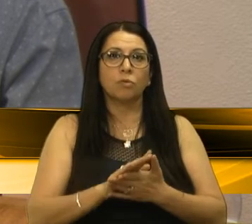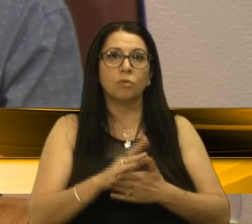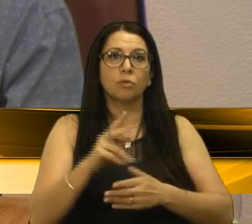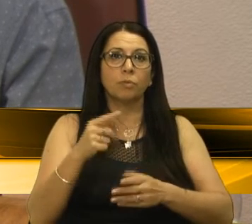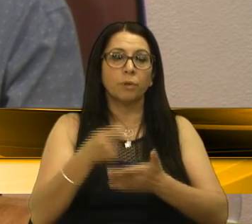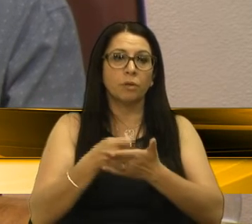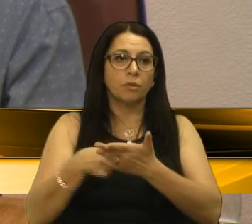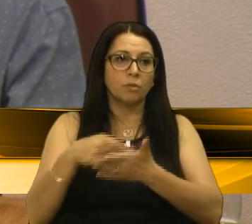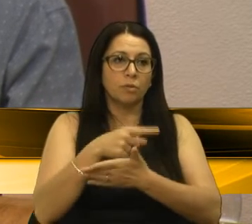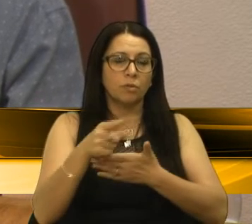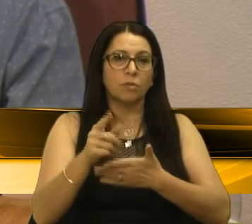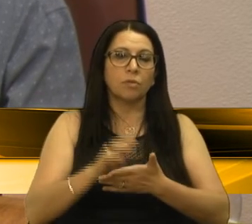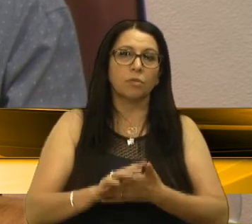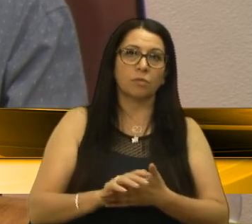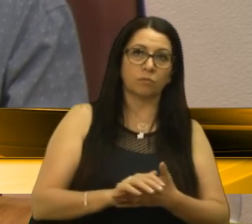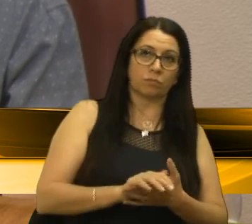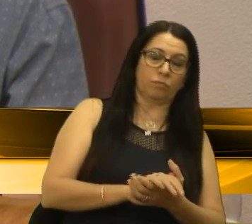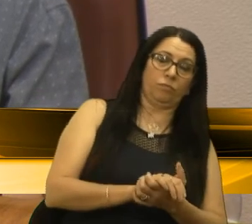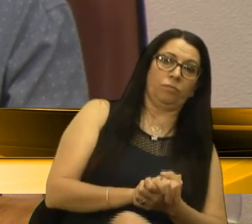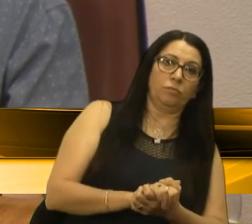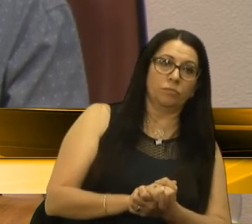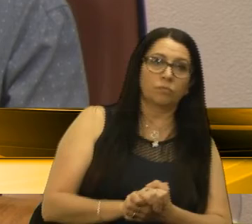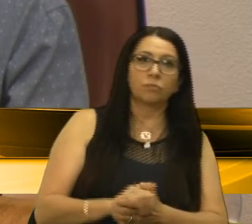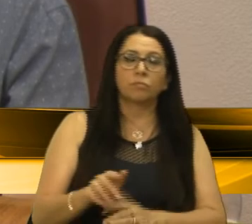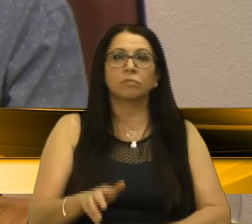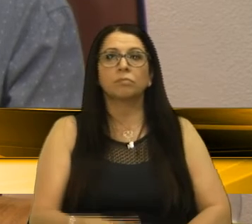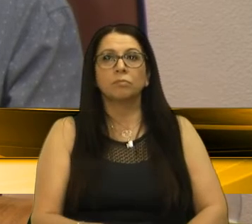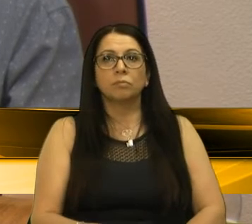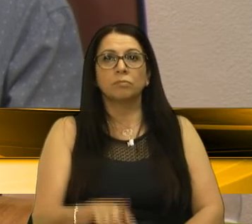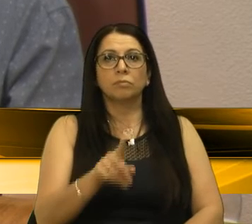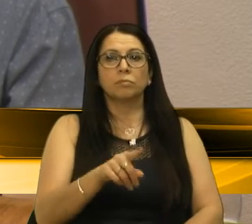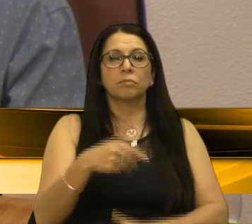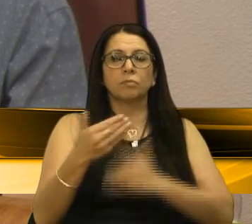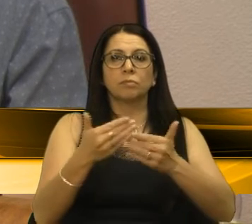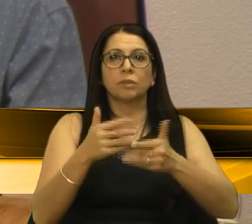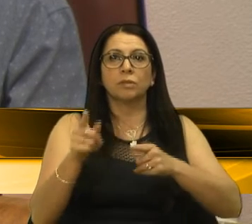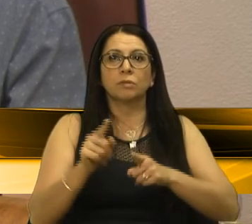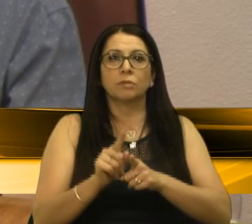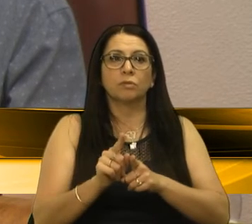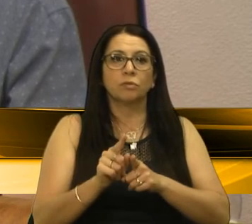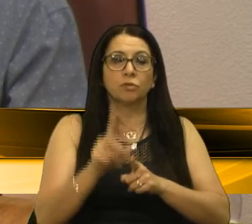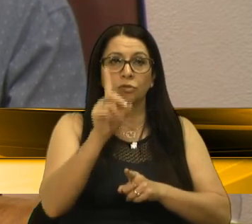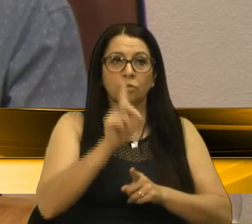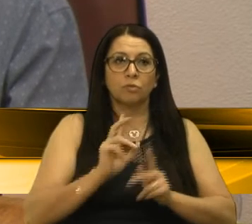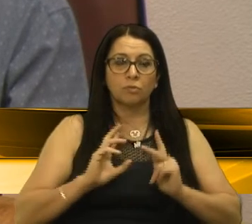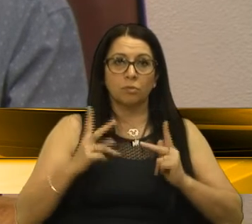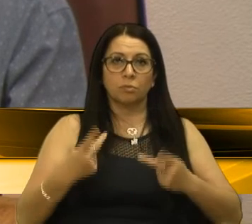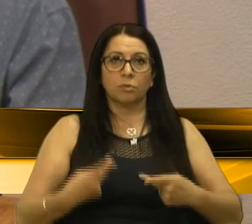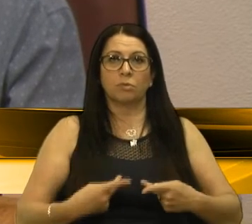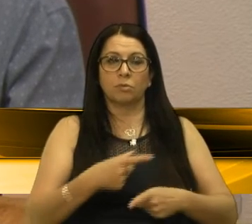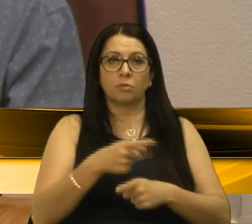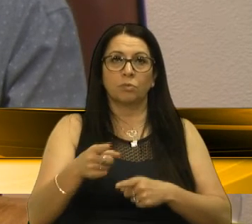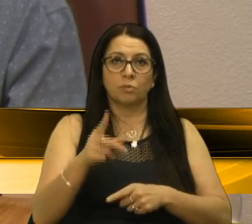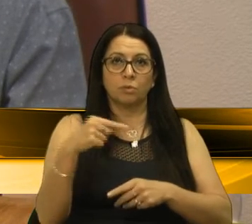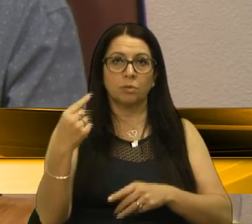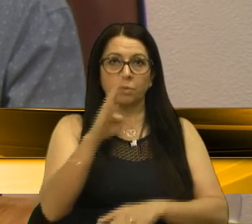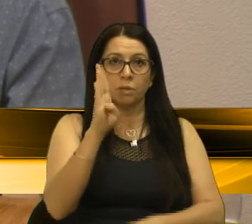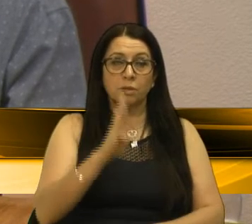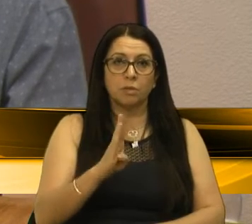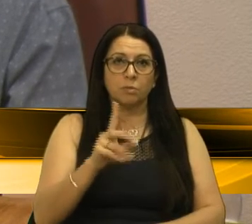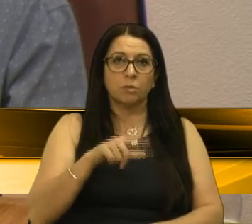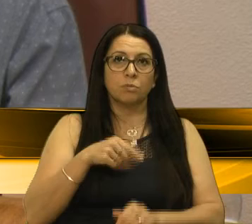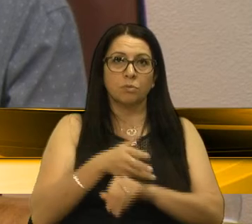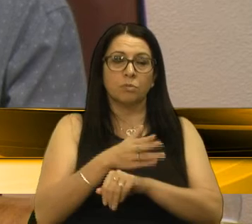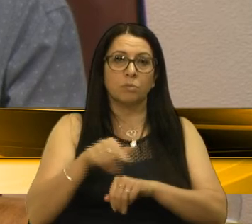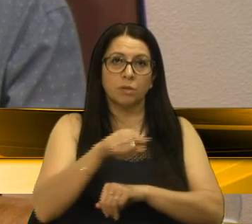de obrigações decorrentes de tratados internacionais de direitos humanos, dos quais o Brasil seja